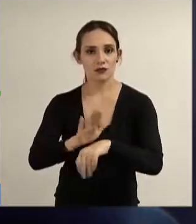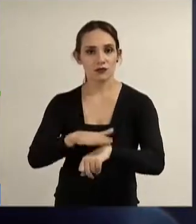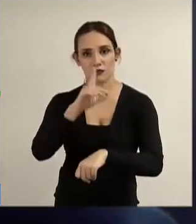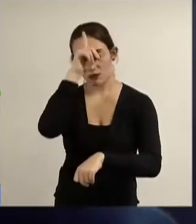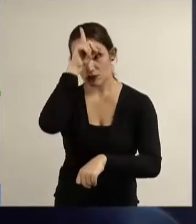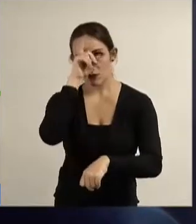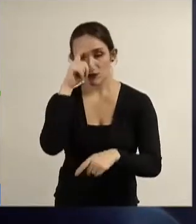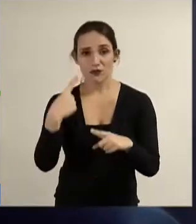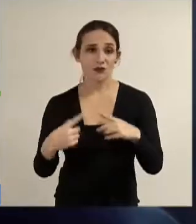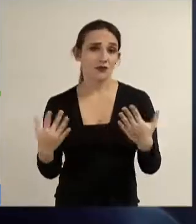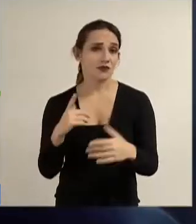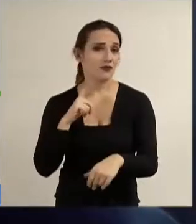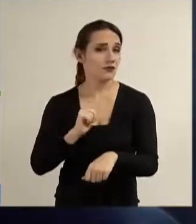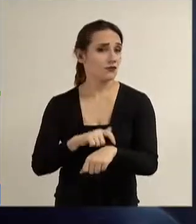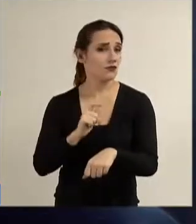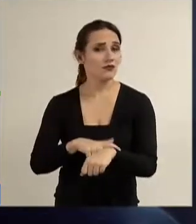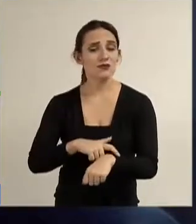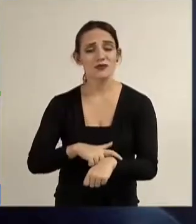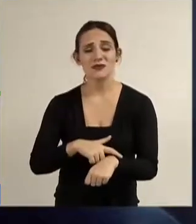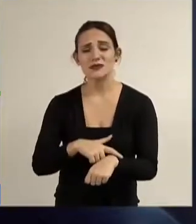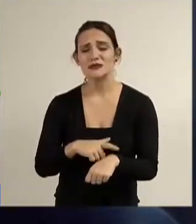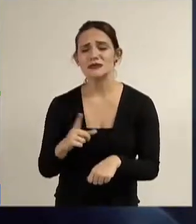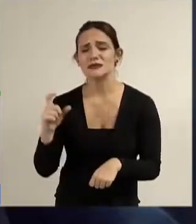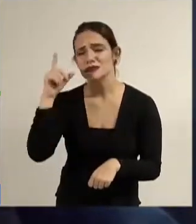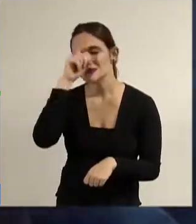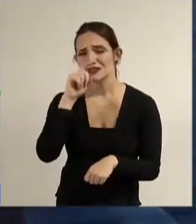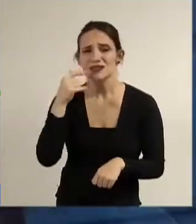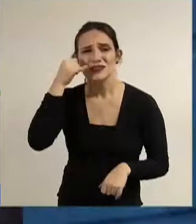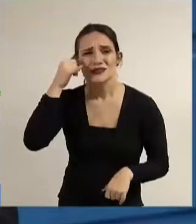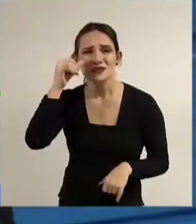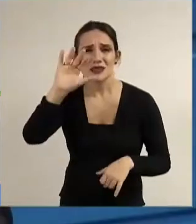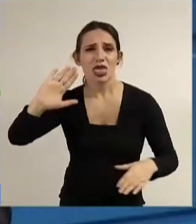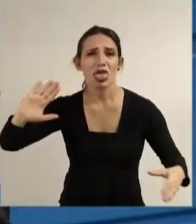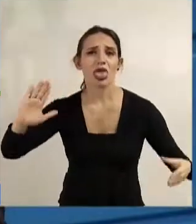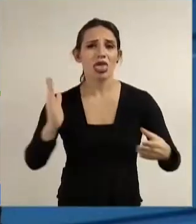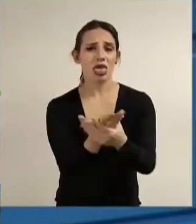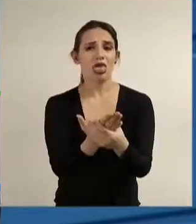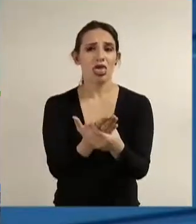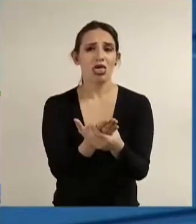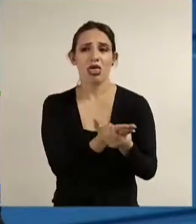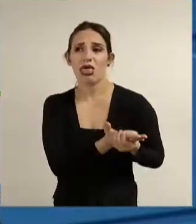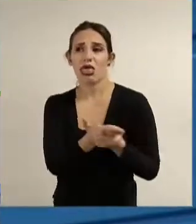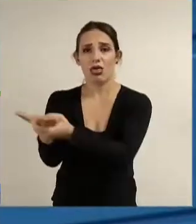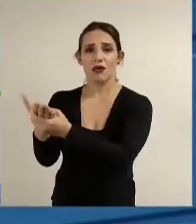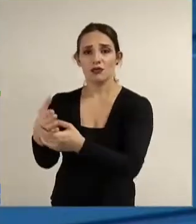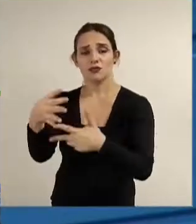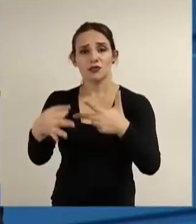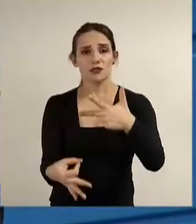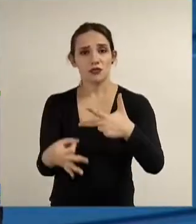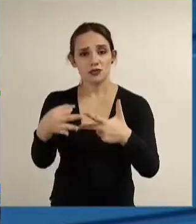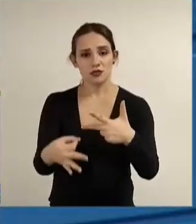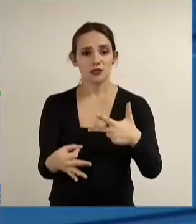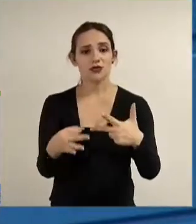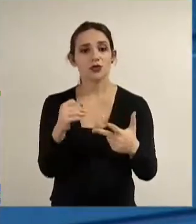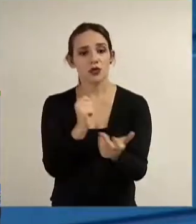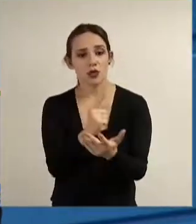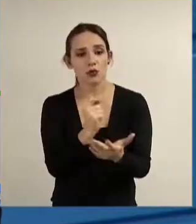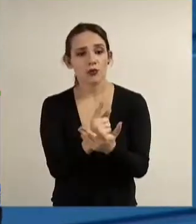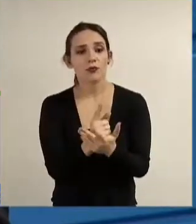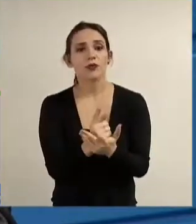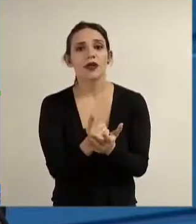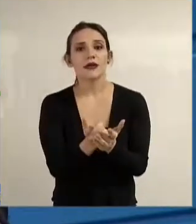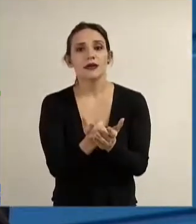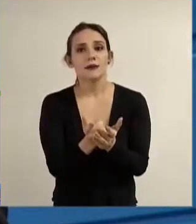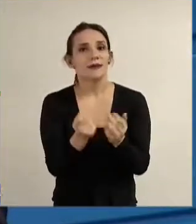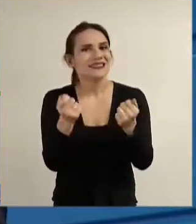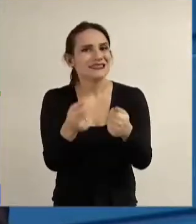né, drástico, para que evitar a imensa judicialização da questão da saúde, compras emergenciais com dispensa de